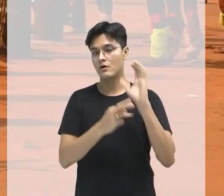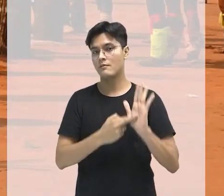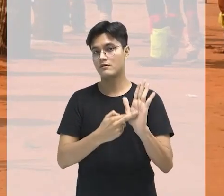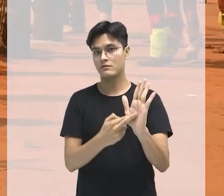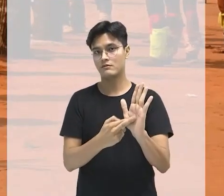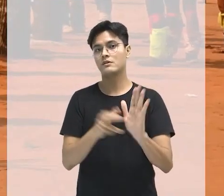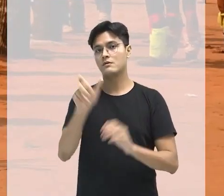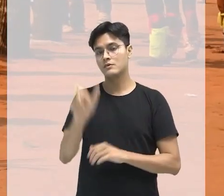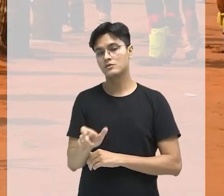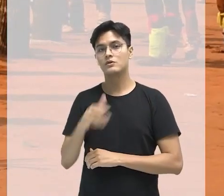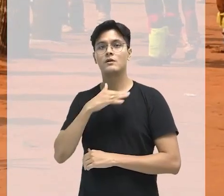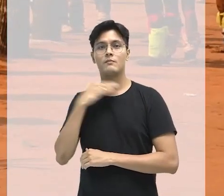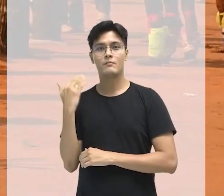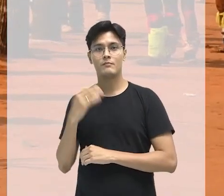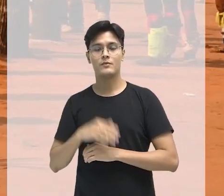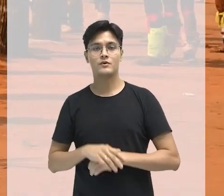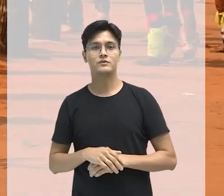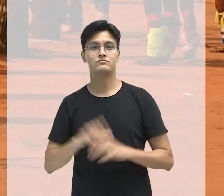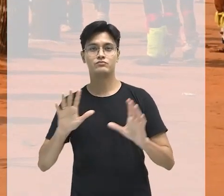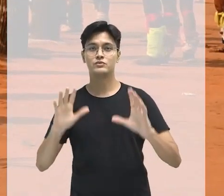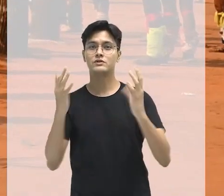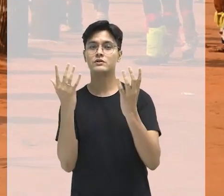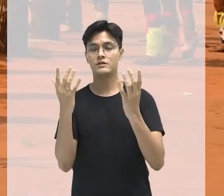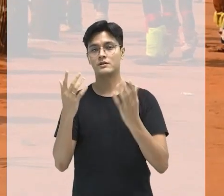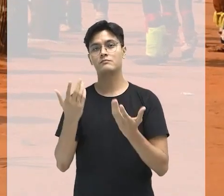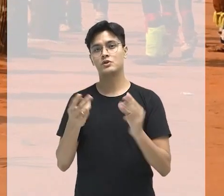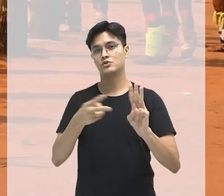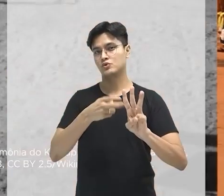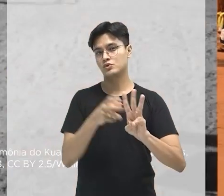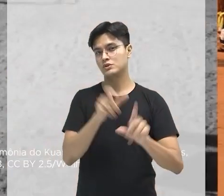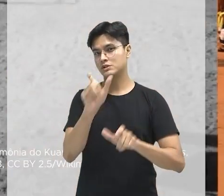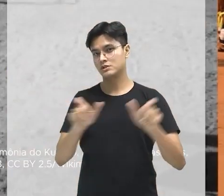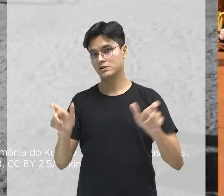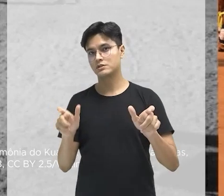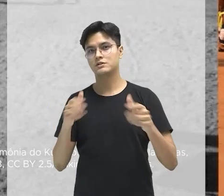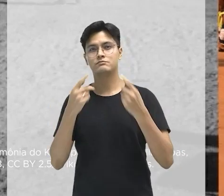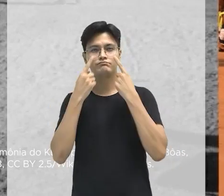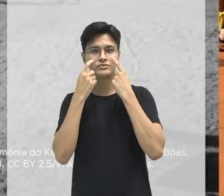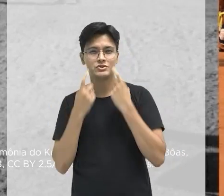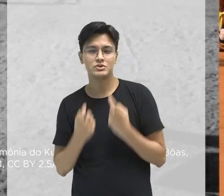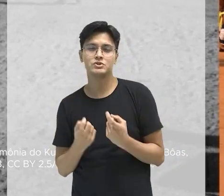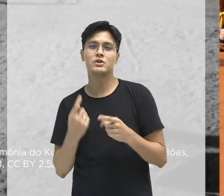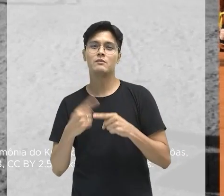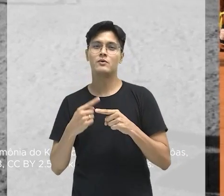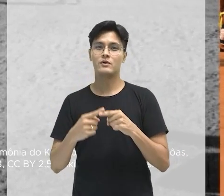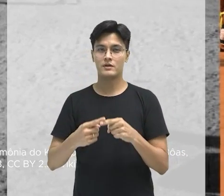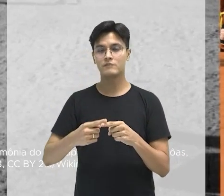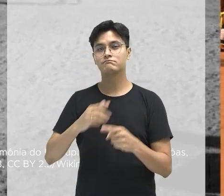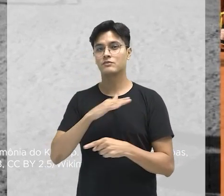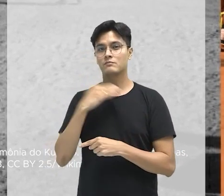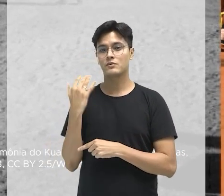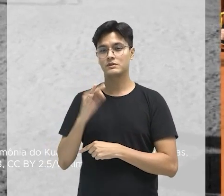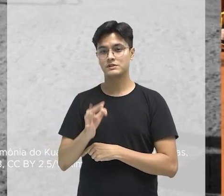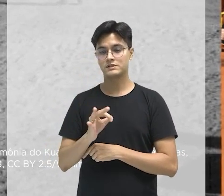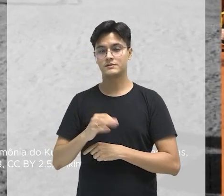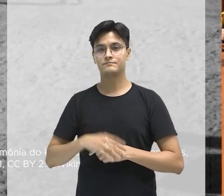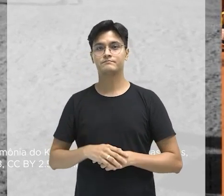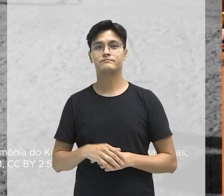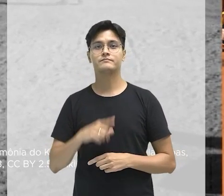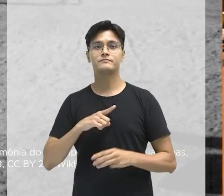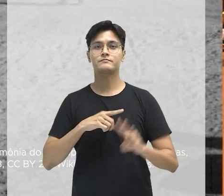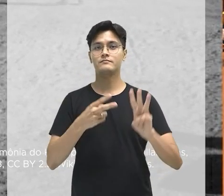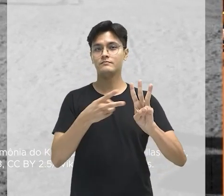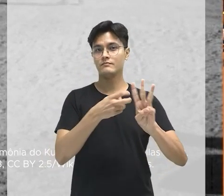os índios choram pela última vez a partida dos seus entes queridos. A festa marca o fim do período de luto. Índios de